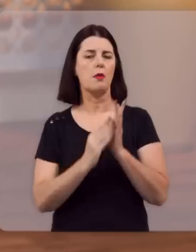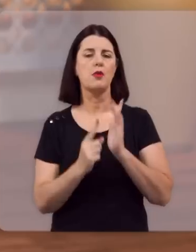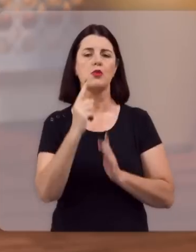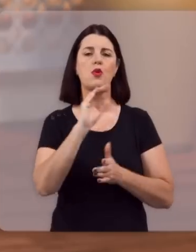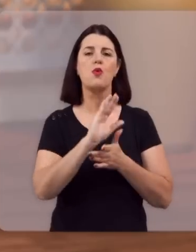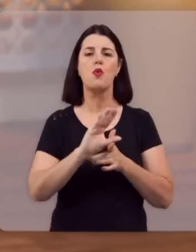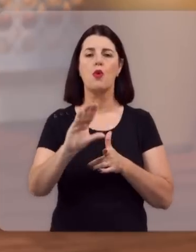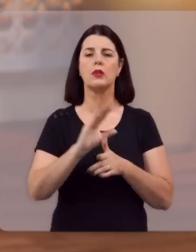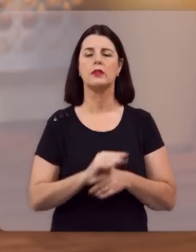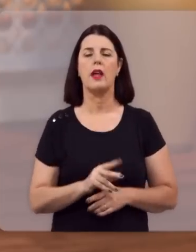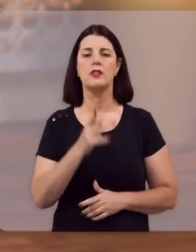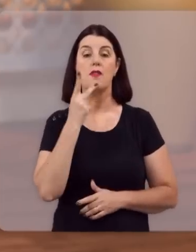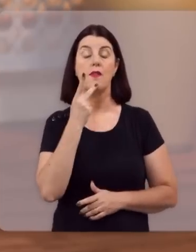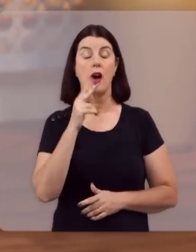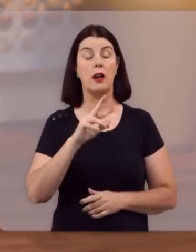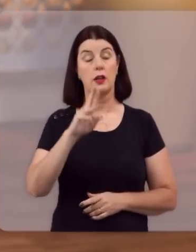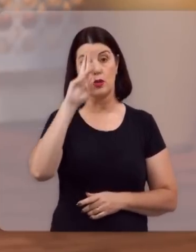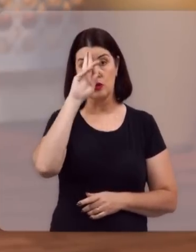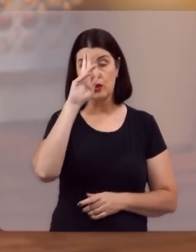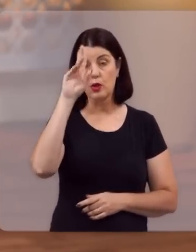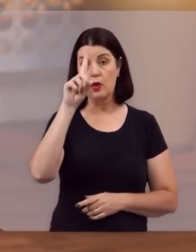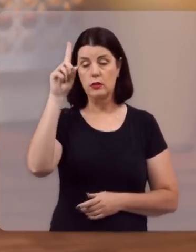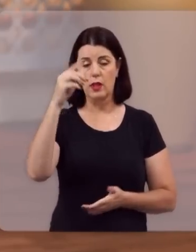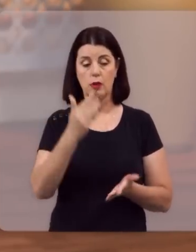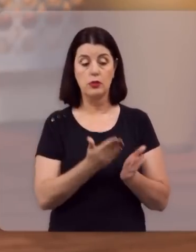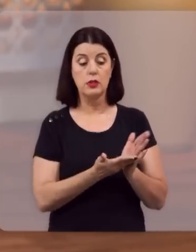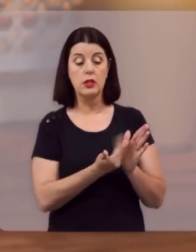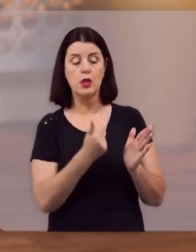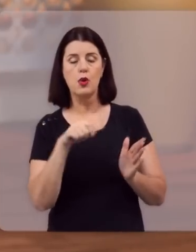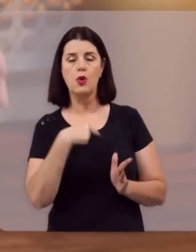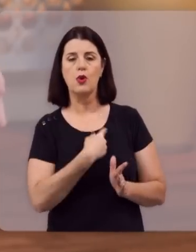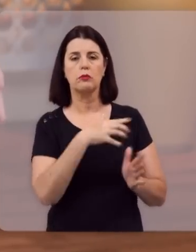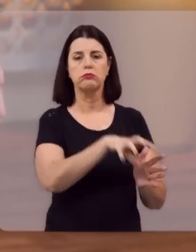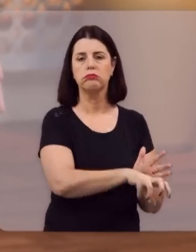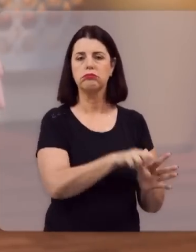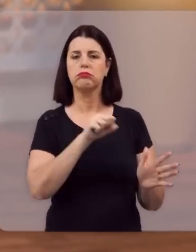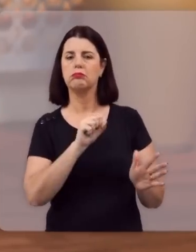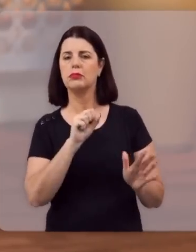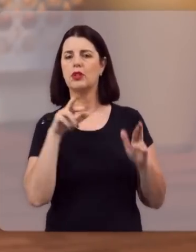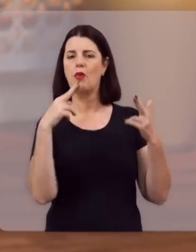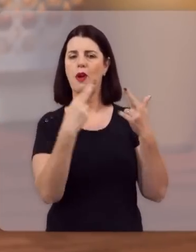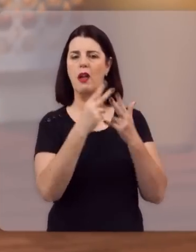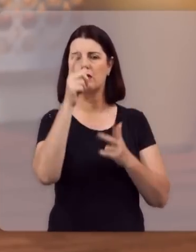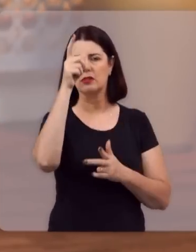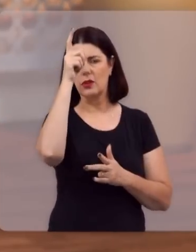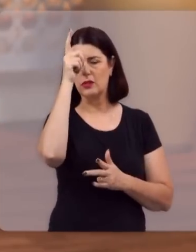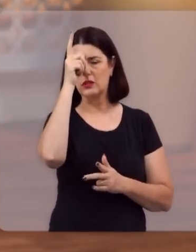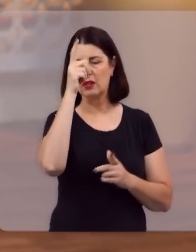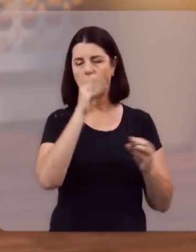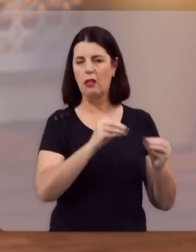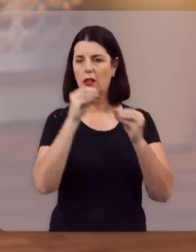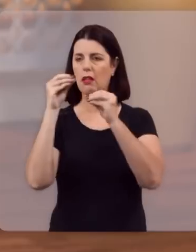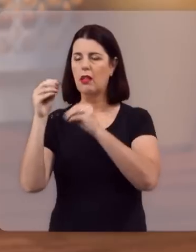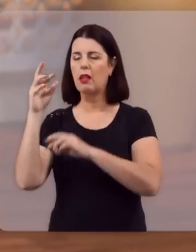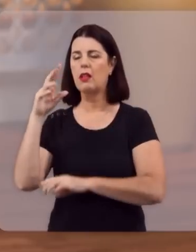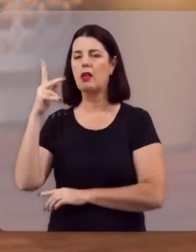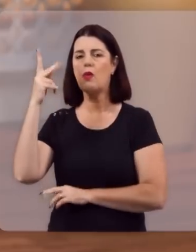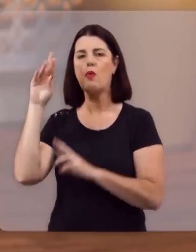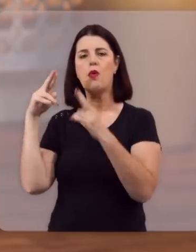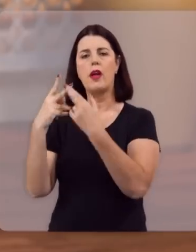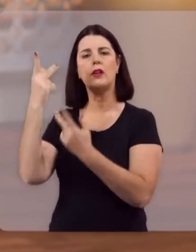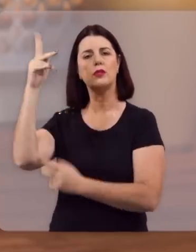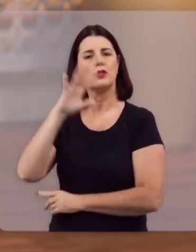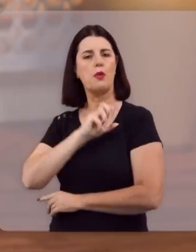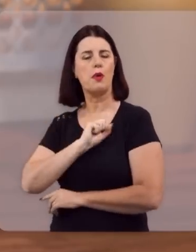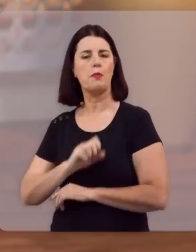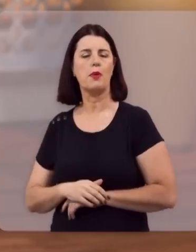capítulo 1, ele diz que o Senhor, Deus nos tirou do império das trevas e nos transportou para o reino do Filho do seu